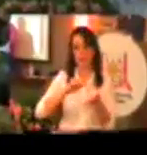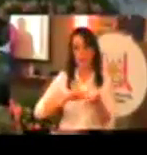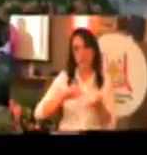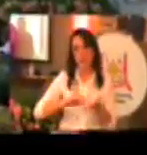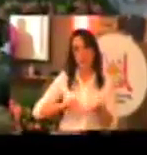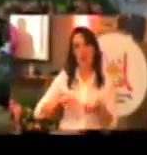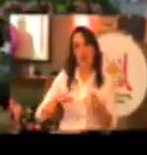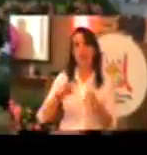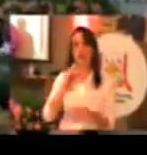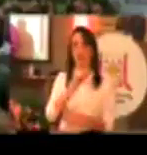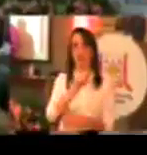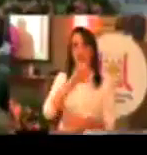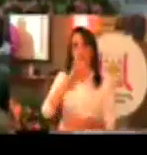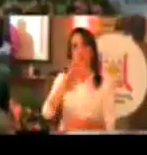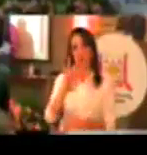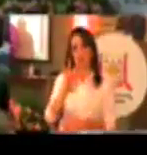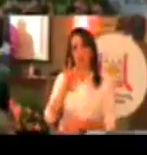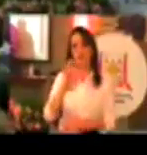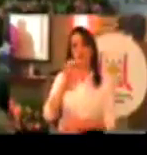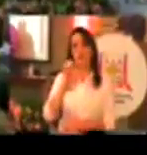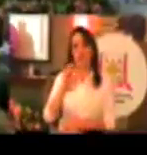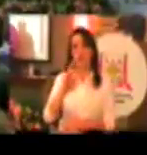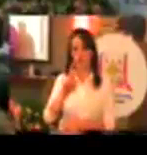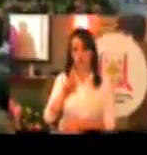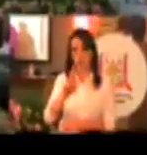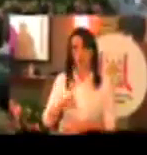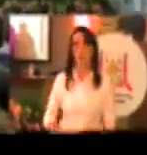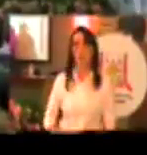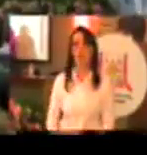Secretário Executivo da SDR.